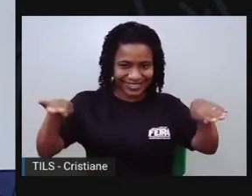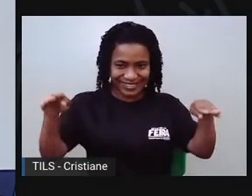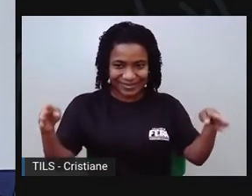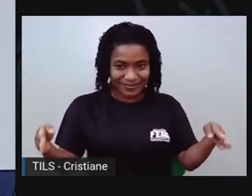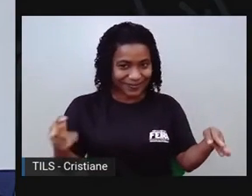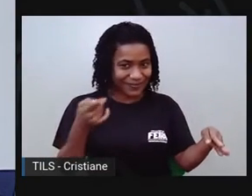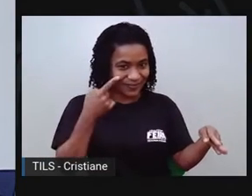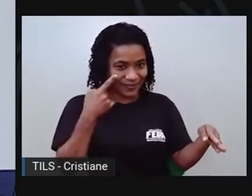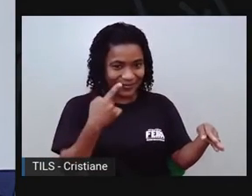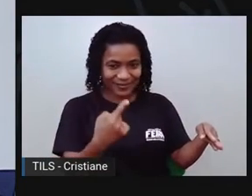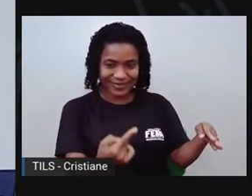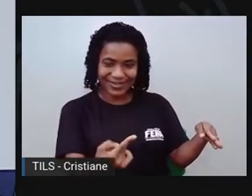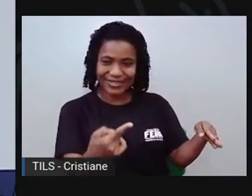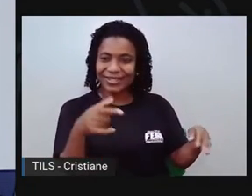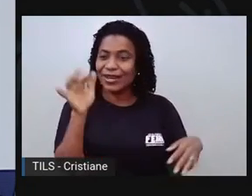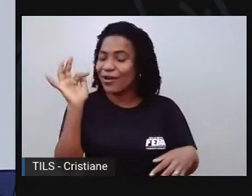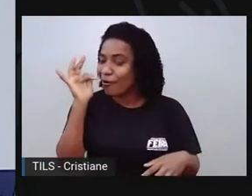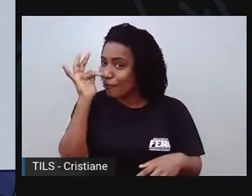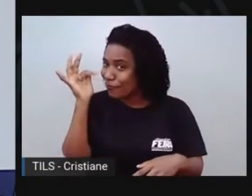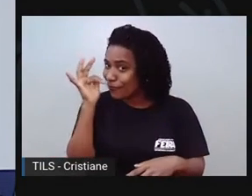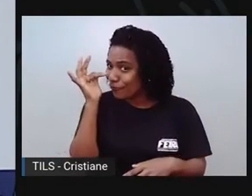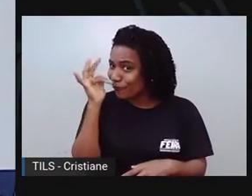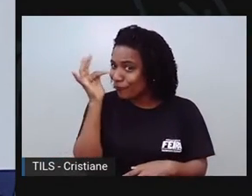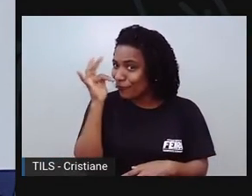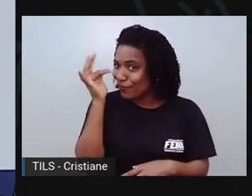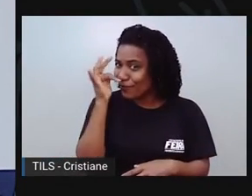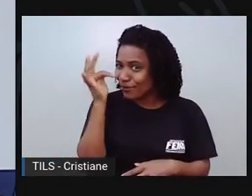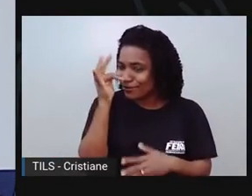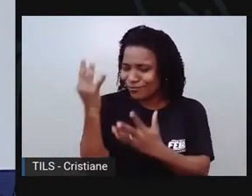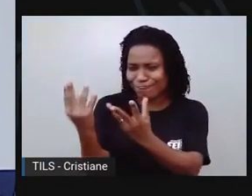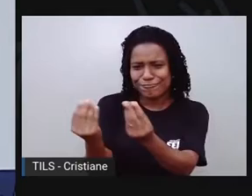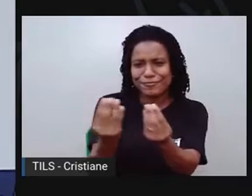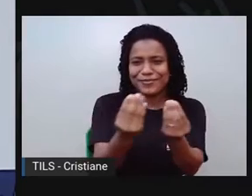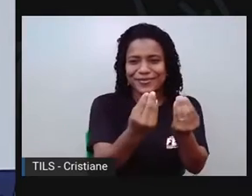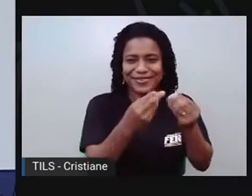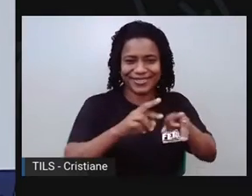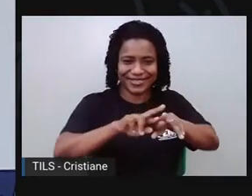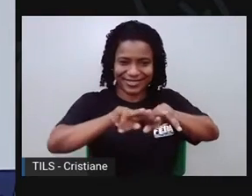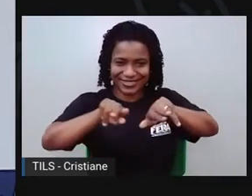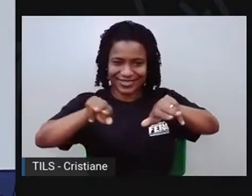temos flores, muitas flores. Olha só,